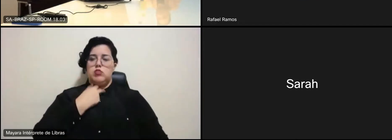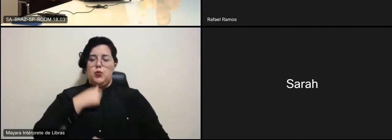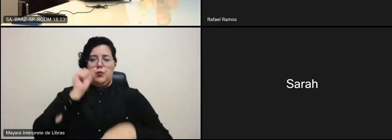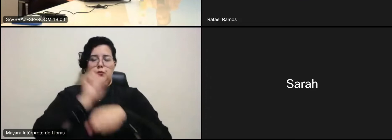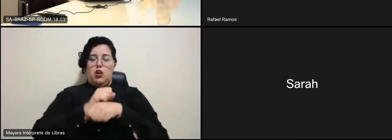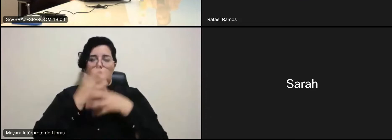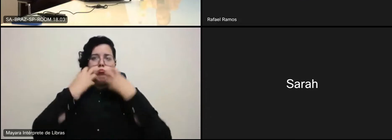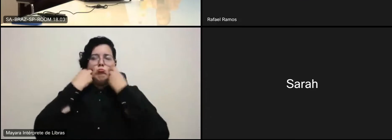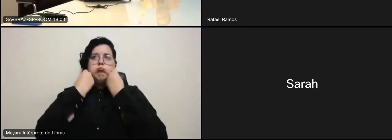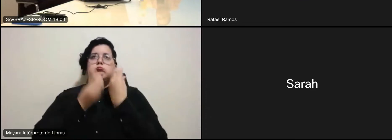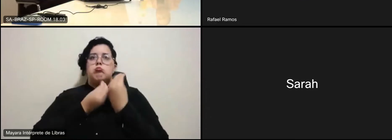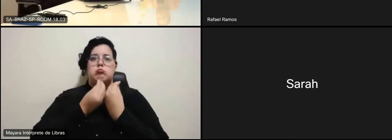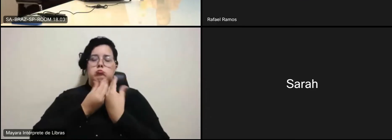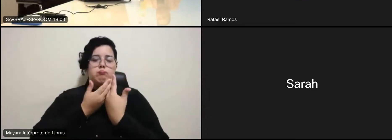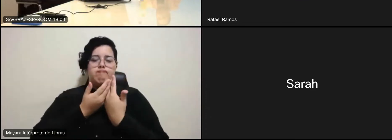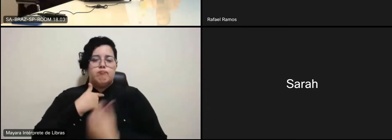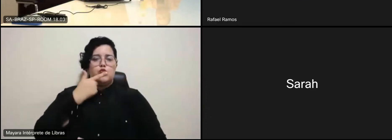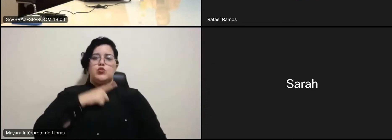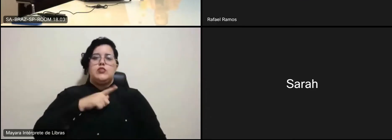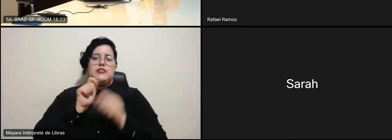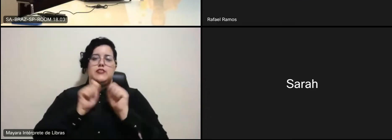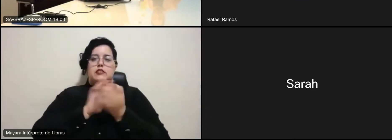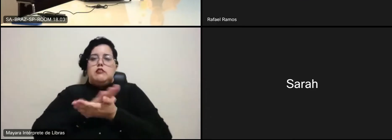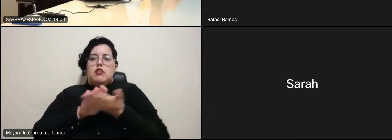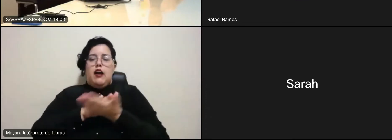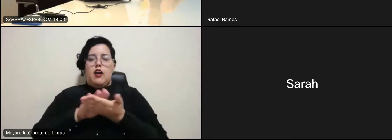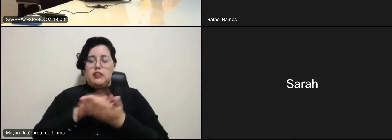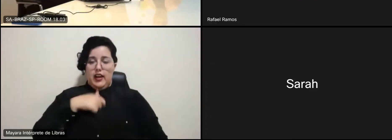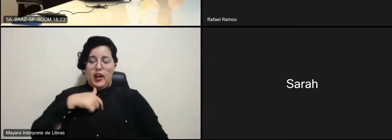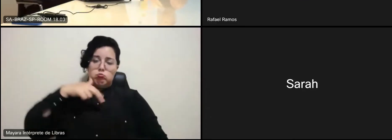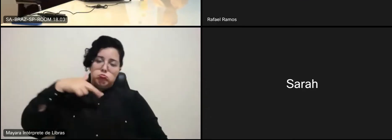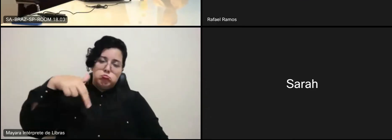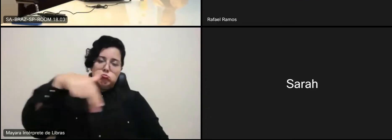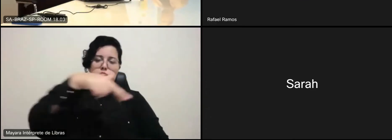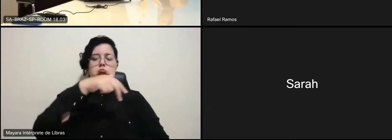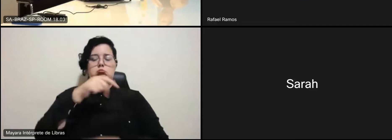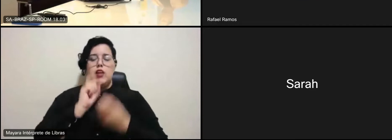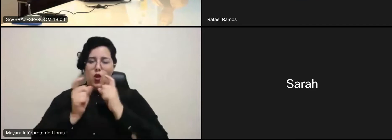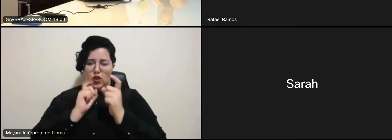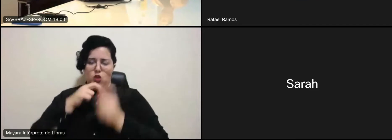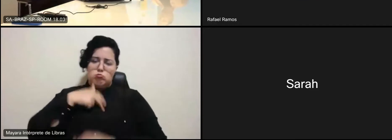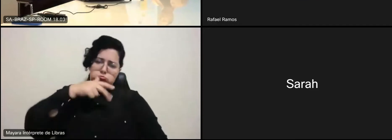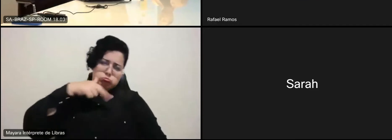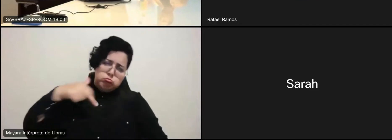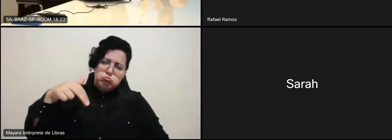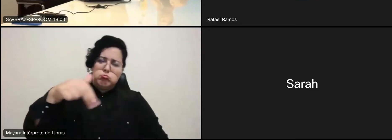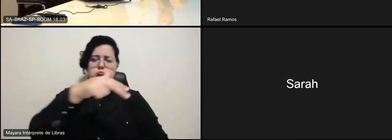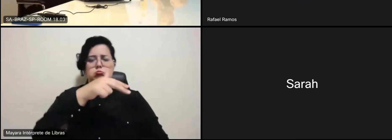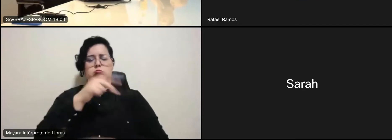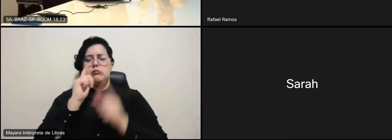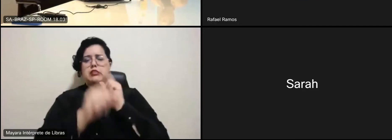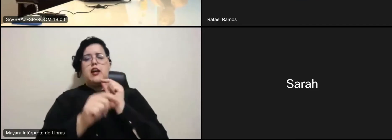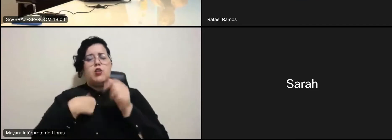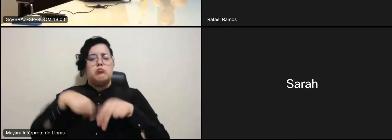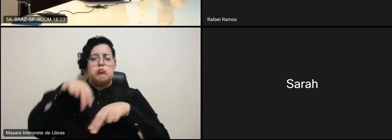de surpresa. E a minha reação foi sair daquela sala de reunião, tentar de alguma forma sair daquele ambiente tóxico e voltar para minha